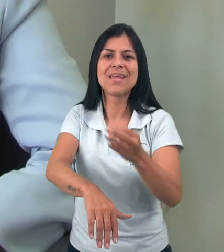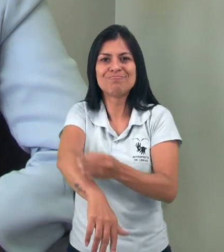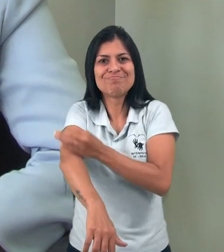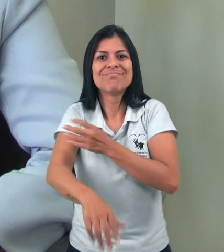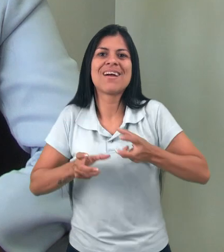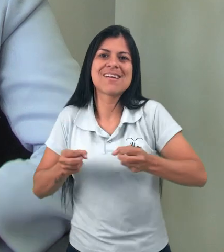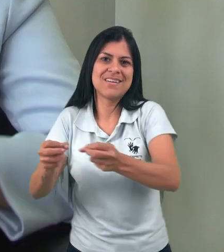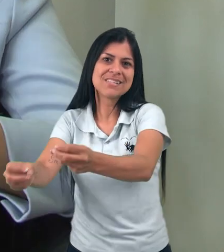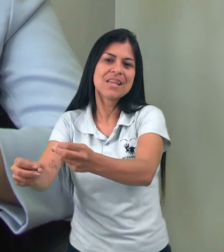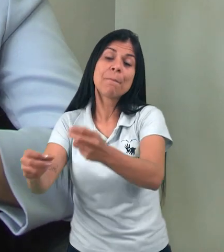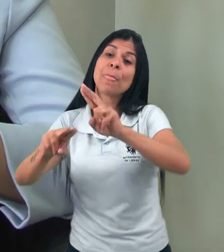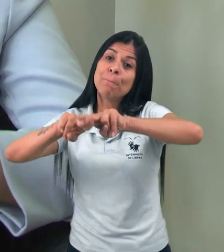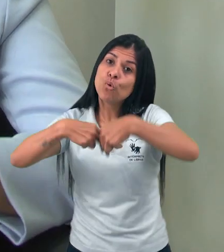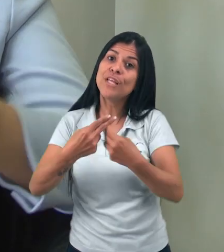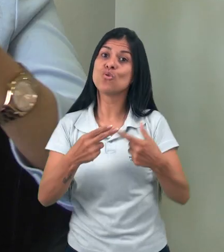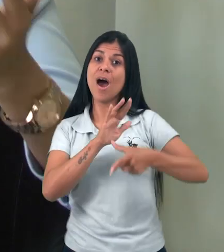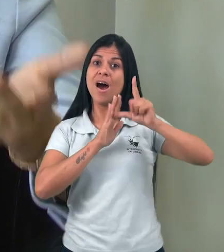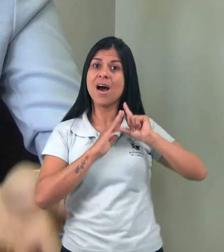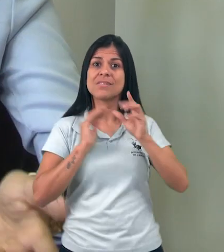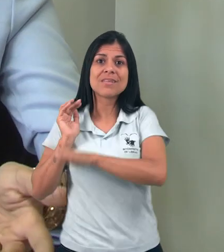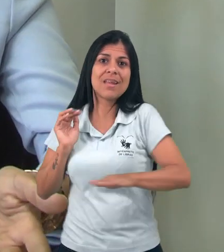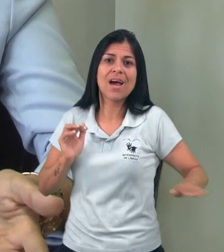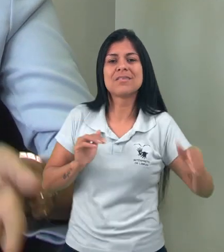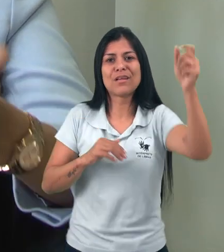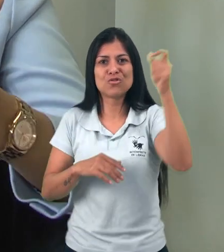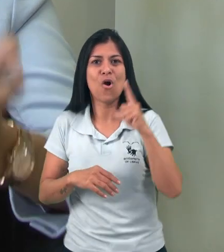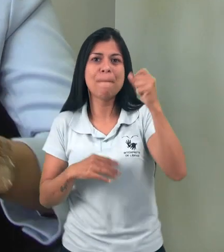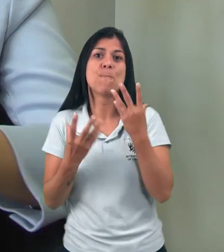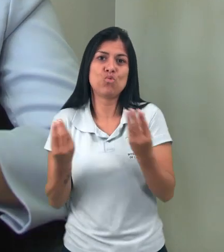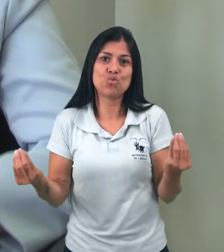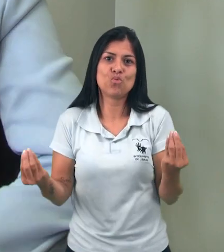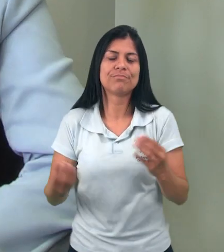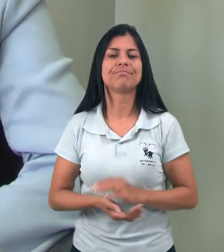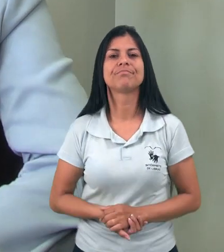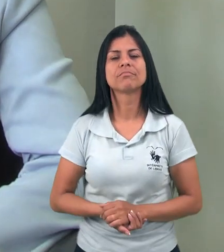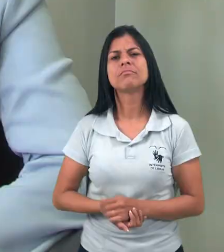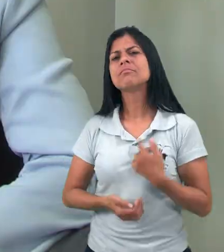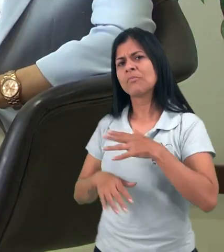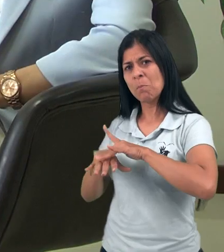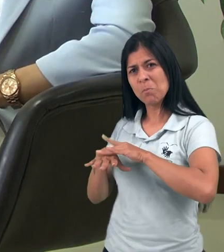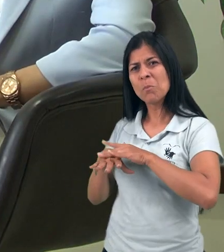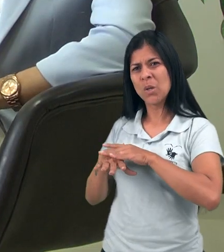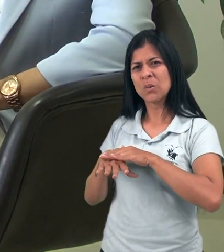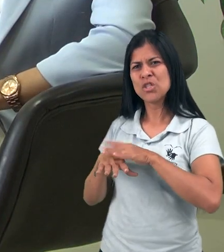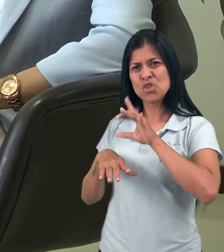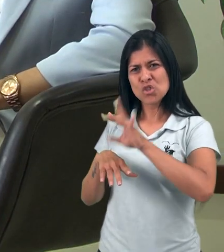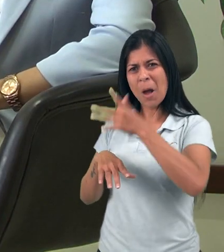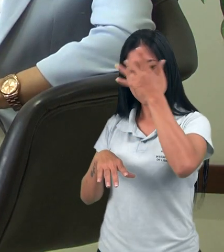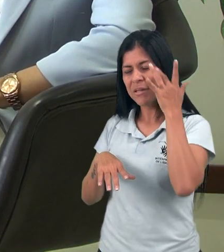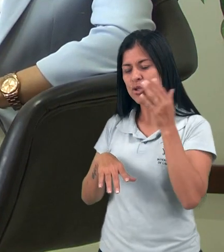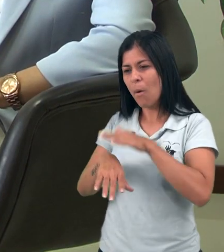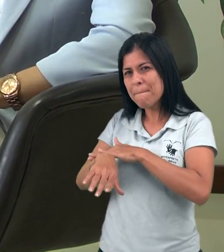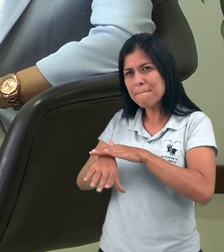o câncer de pele. E ele ocorre justamente por essa exposição solar quando a gente era criança. E é uma doença que não